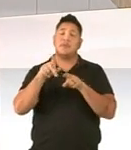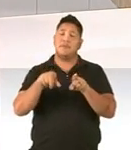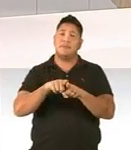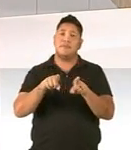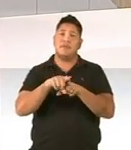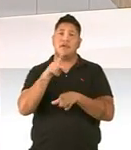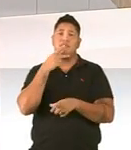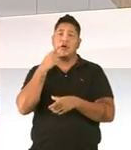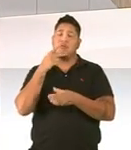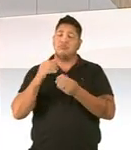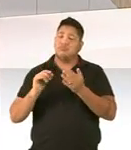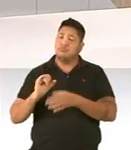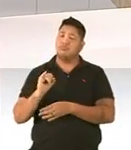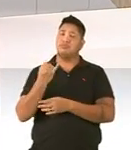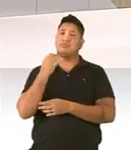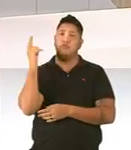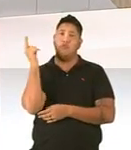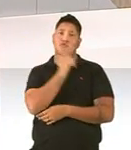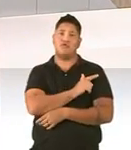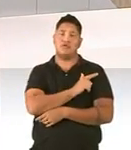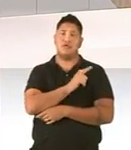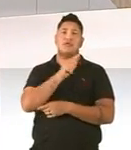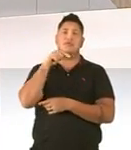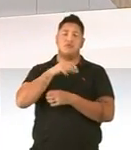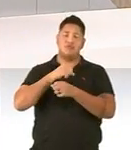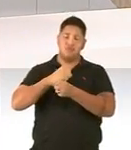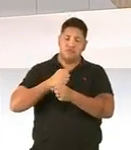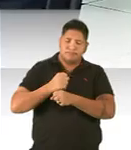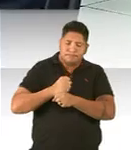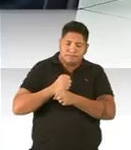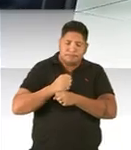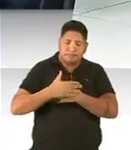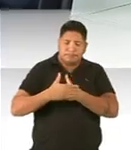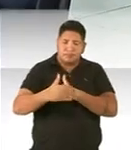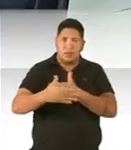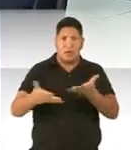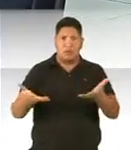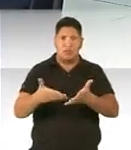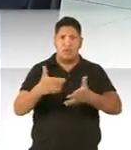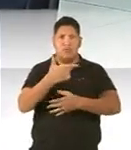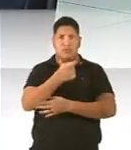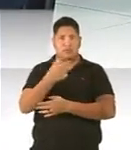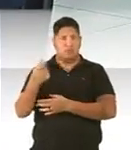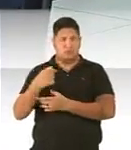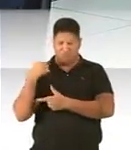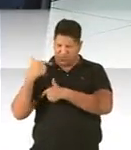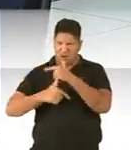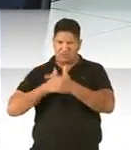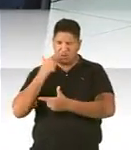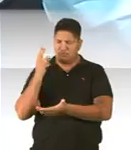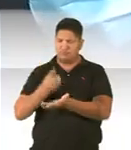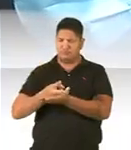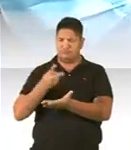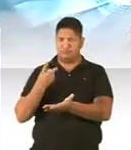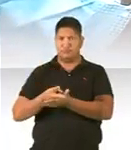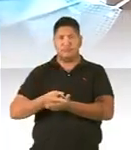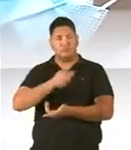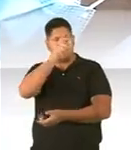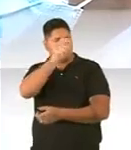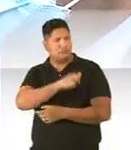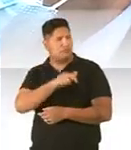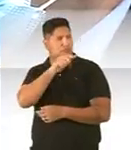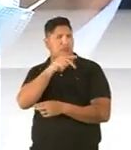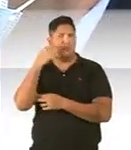das principais conquistas e avanços do órgão em 2020. O trabalho é contínuo.